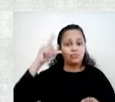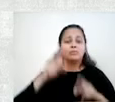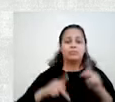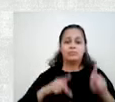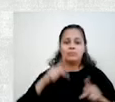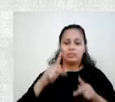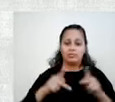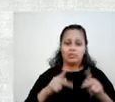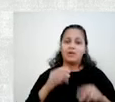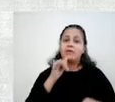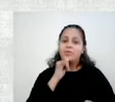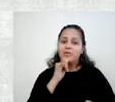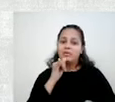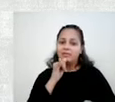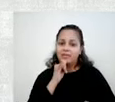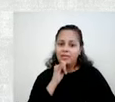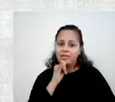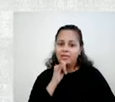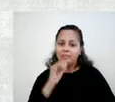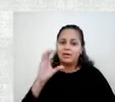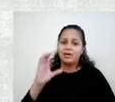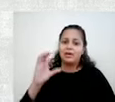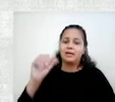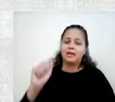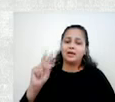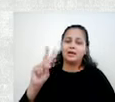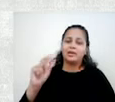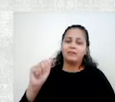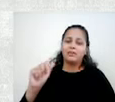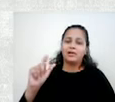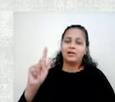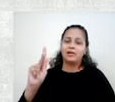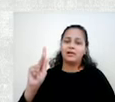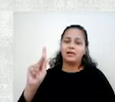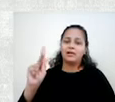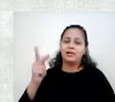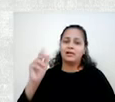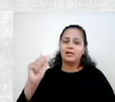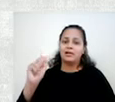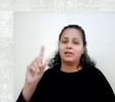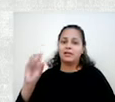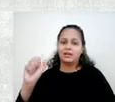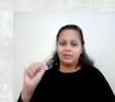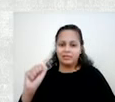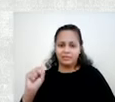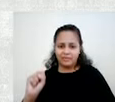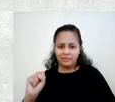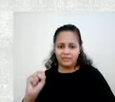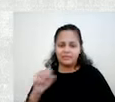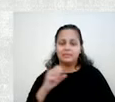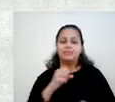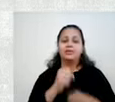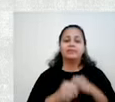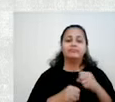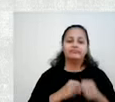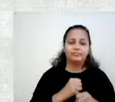as cavalhadas, uma festa tradicional na Península Ibérica que dura 3 dias e representa a